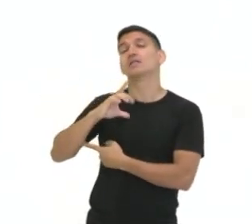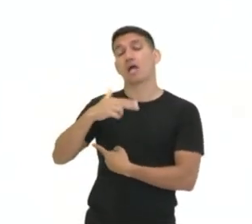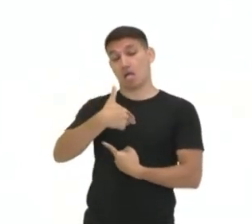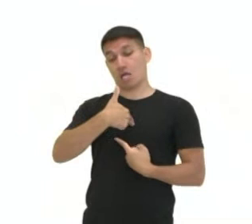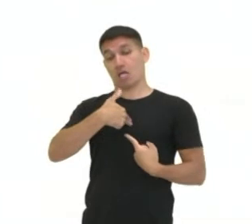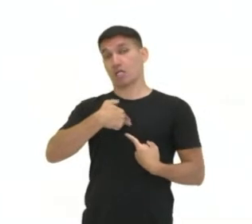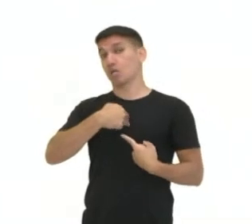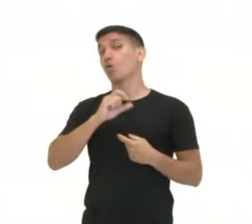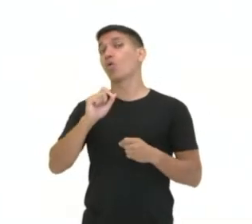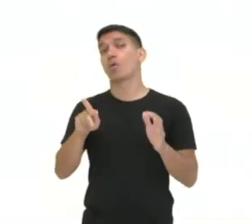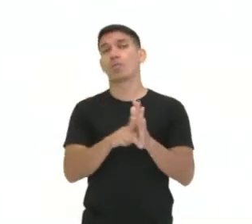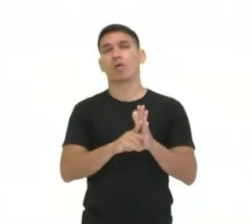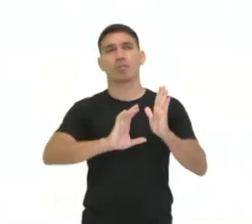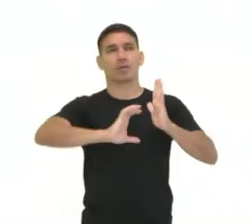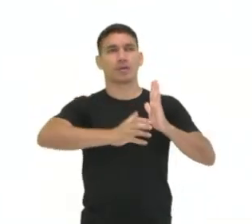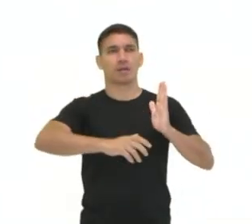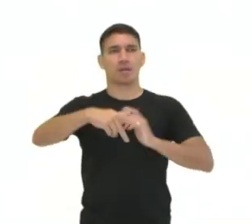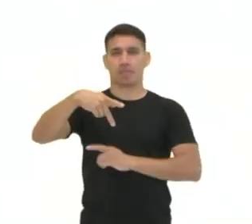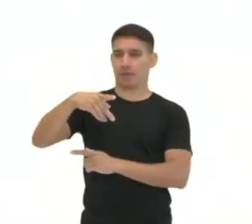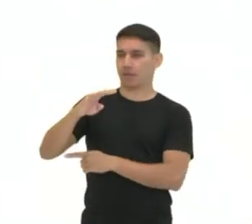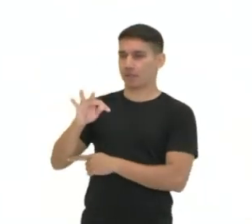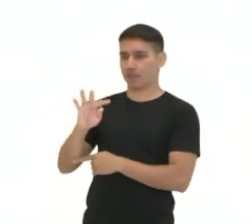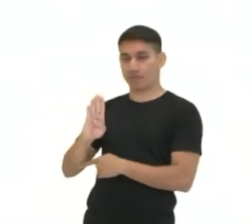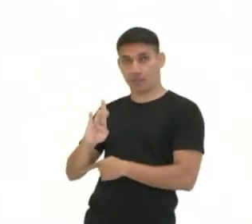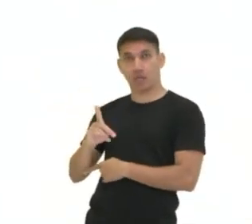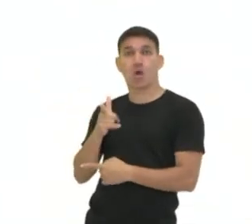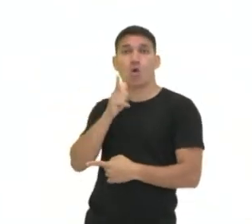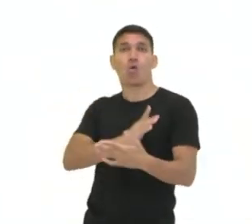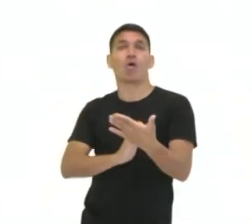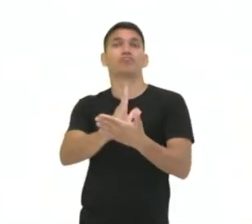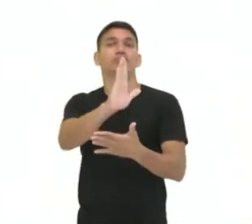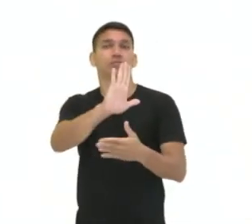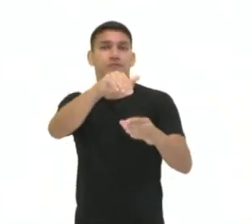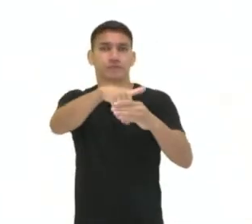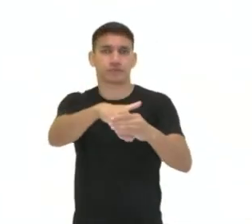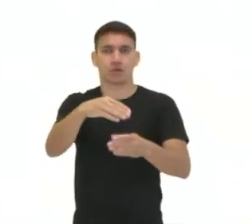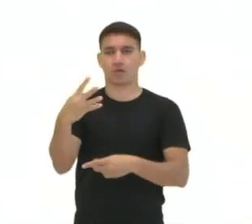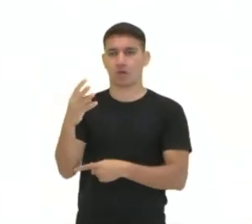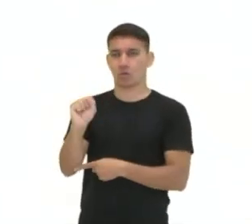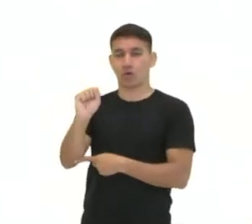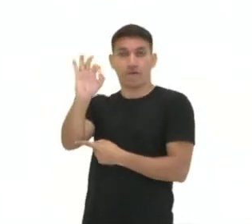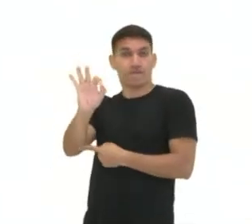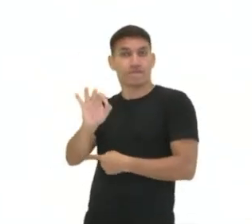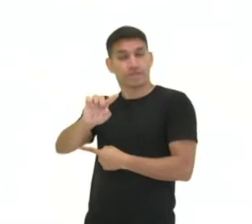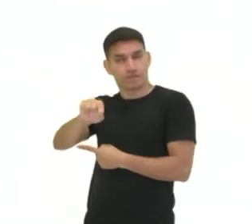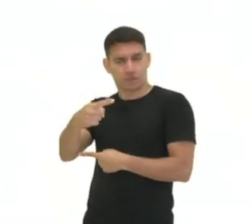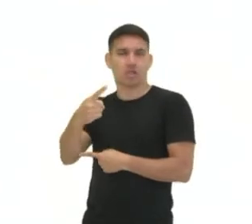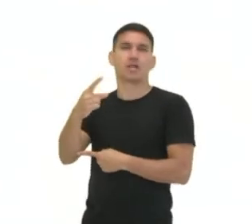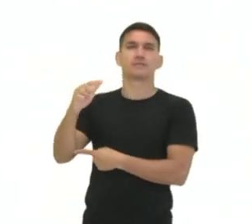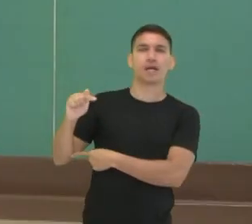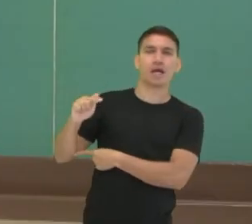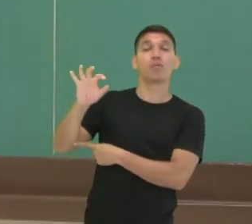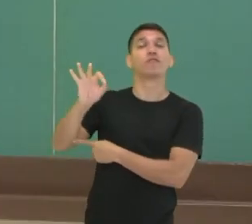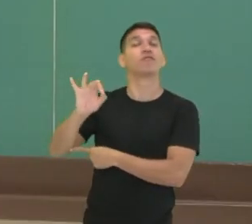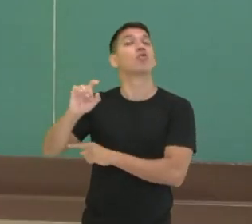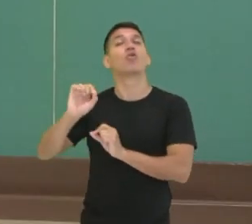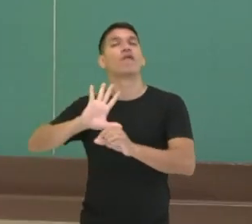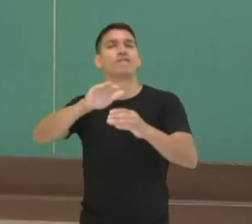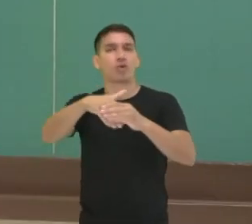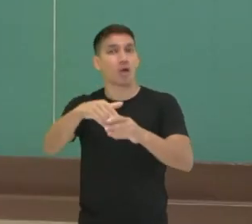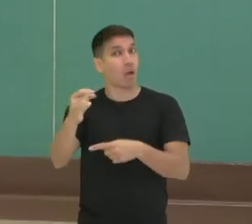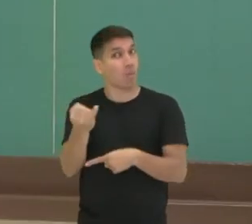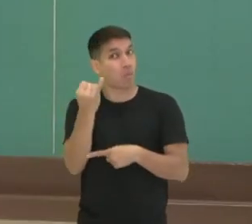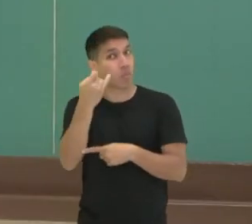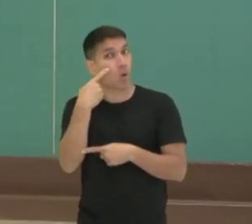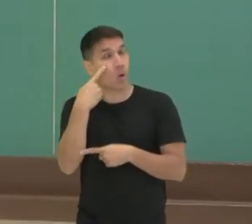Getúlio Vargas, do PTB, consegue a sua vitória, tá? Com 48,7% dos votos. Importante ressaltar que na Constituição